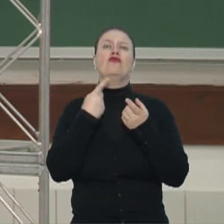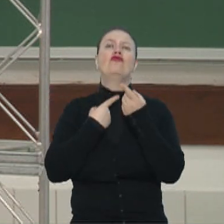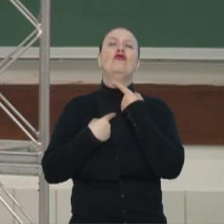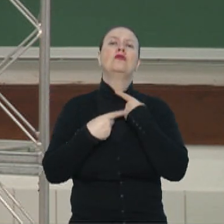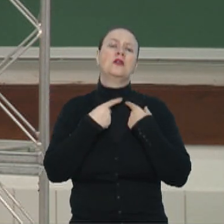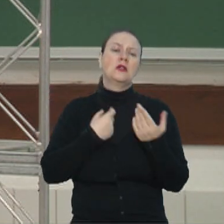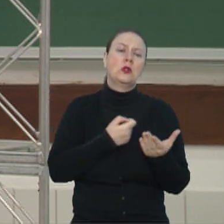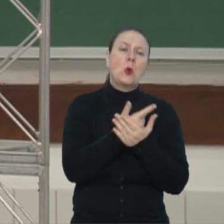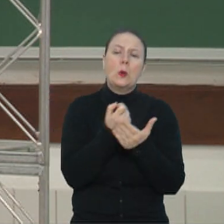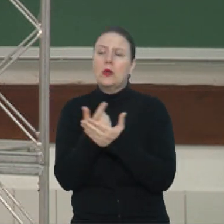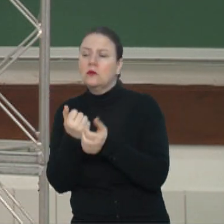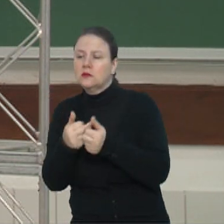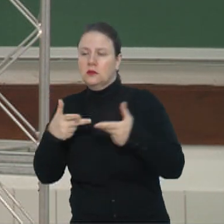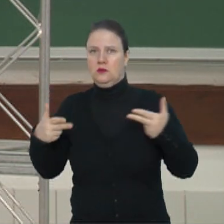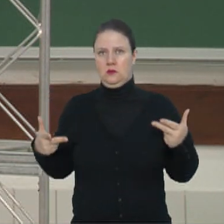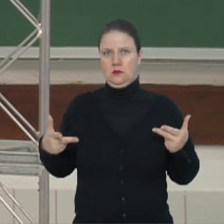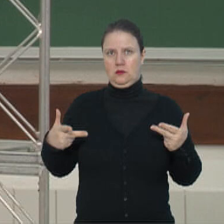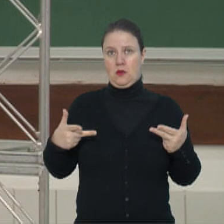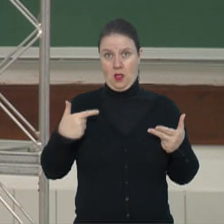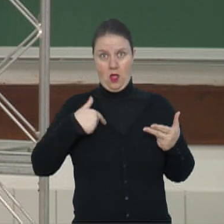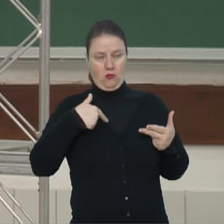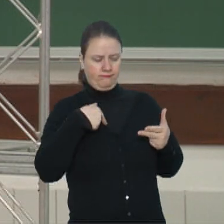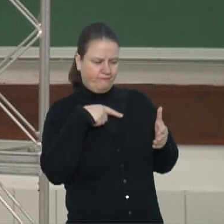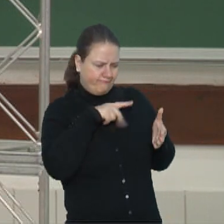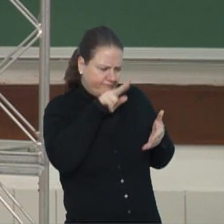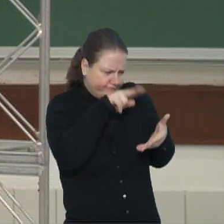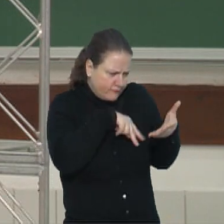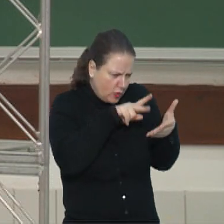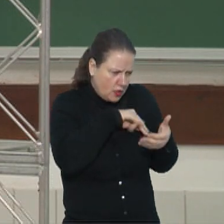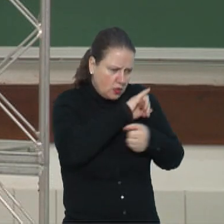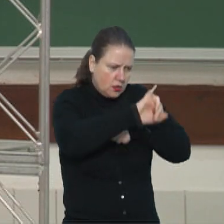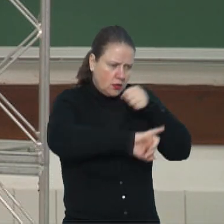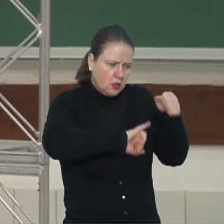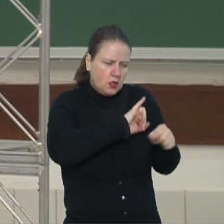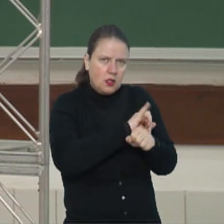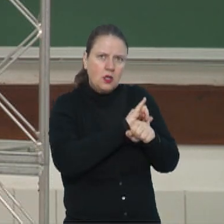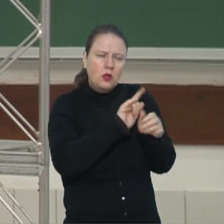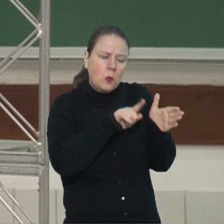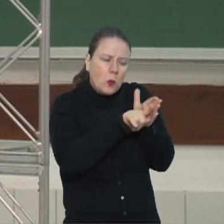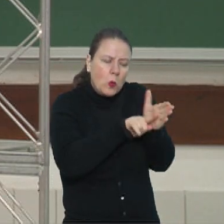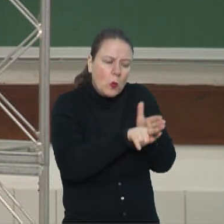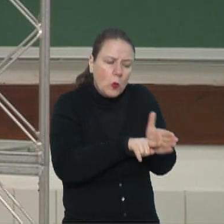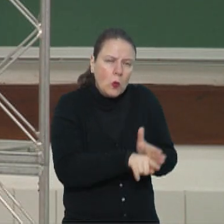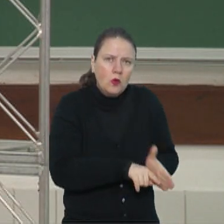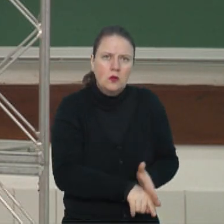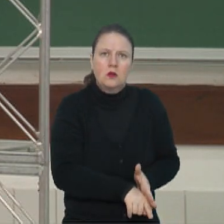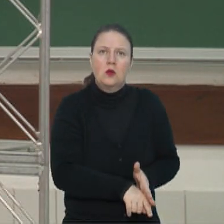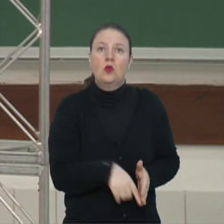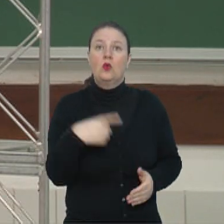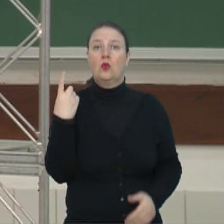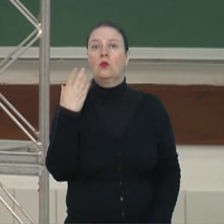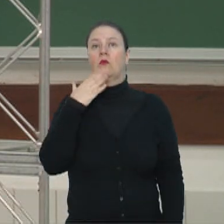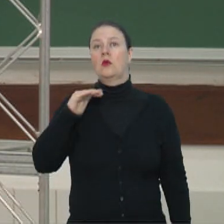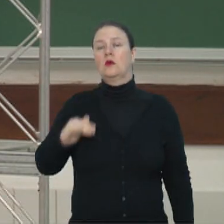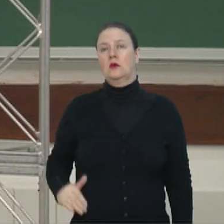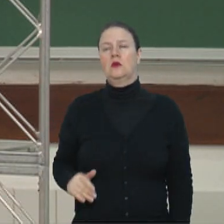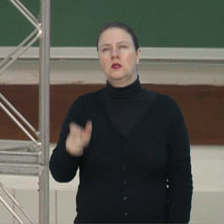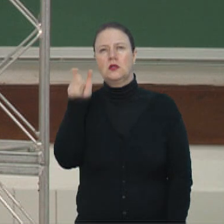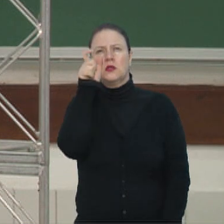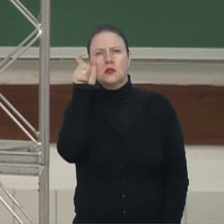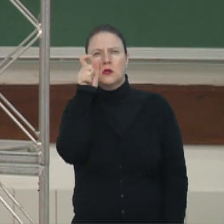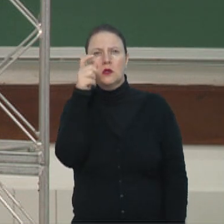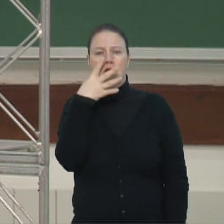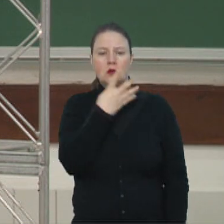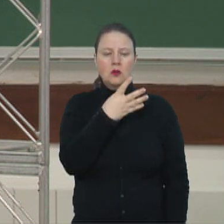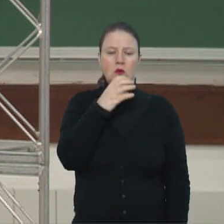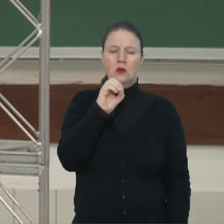eu estava lendo na internet uma pesquisa dizendo, um estudo que foi feito, que em média uma criança assiste 40